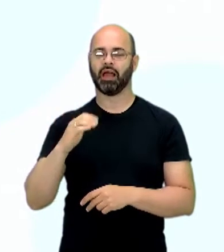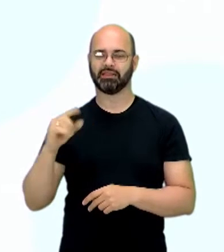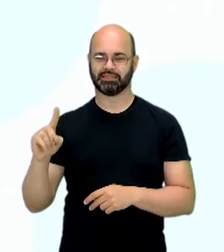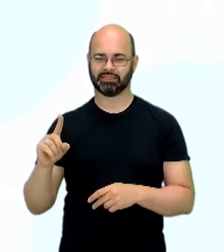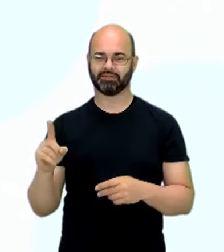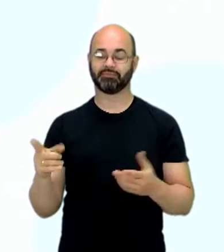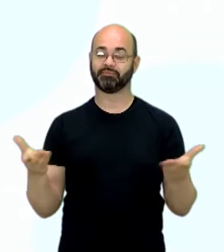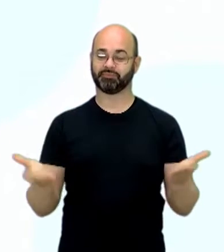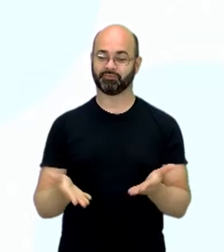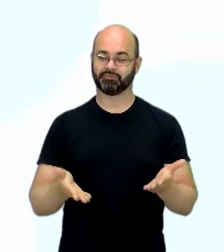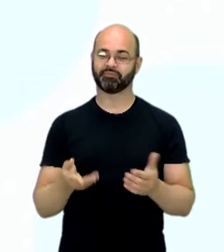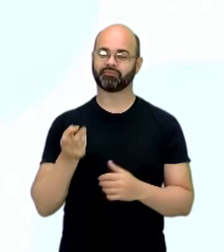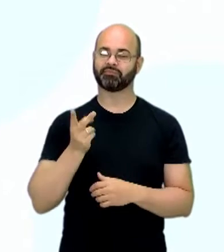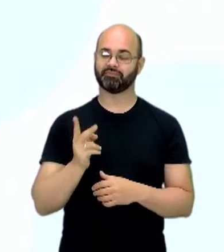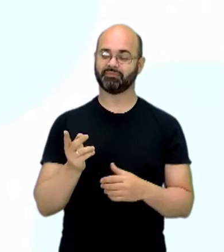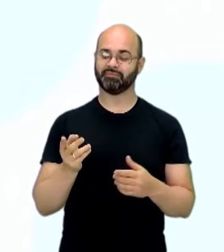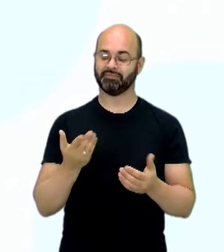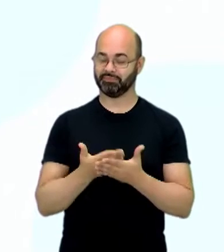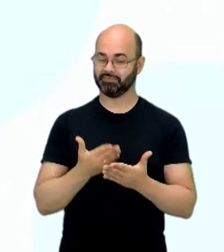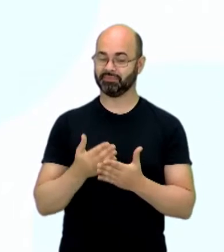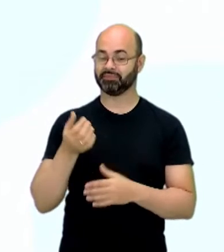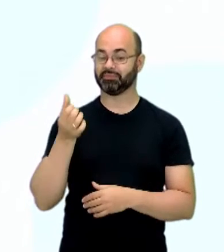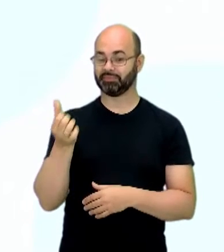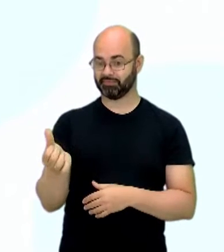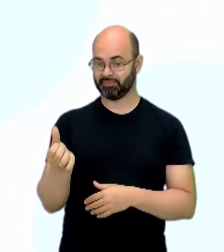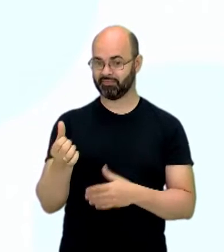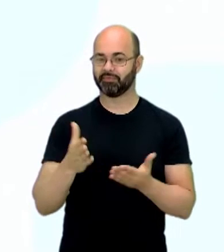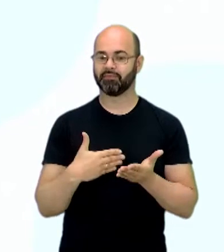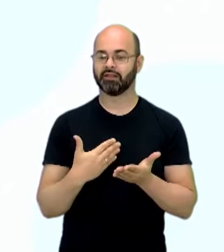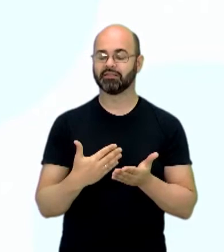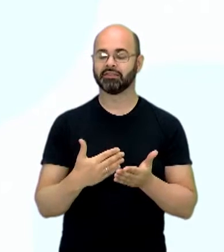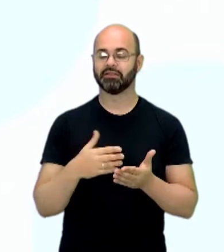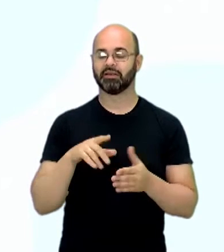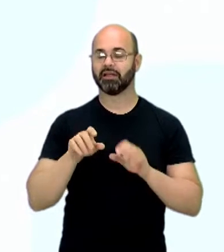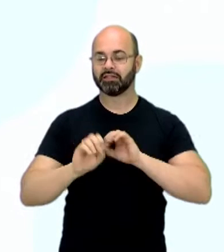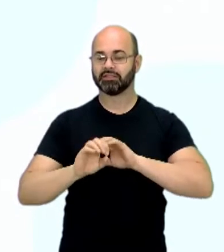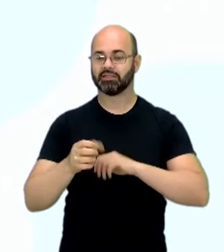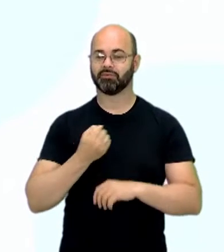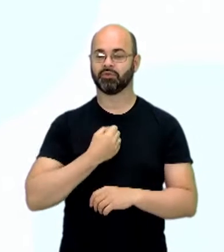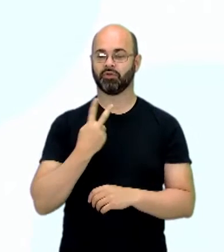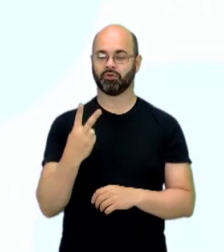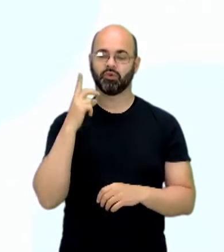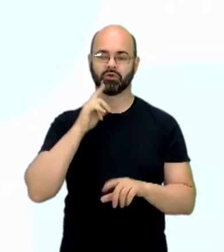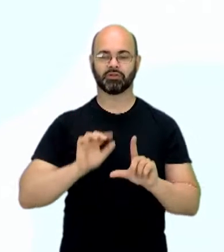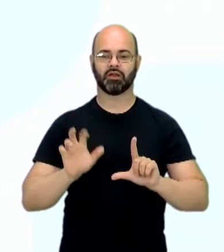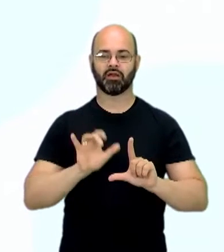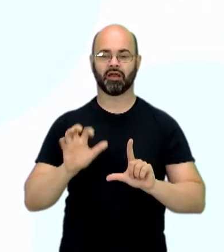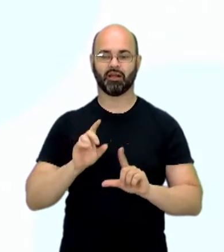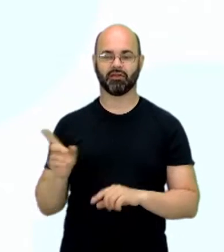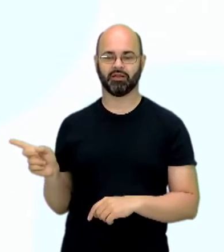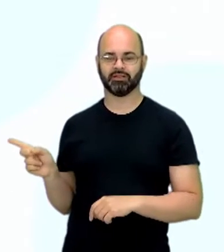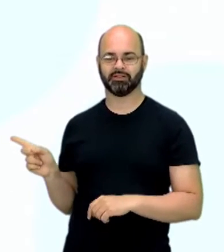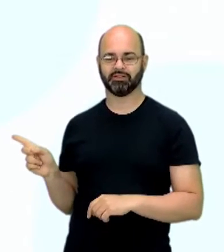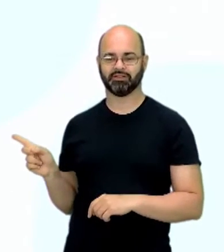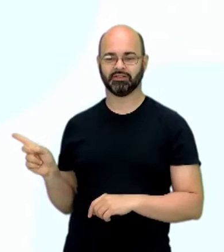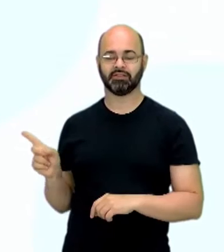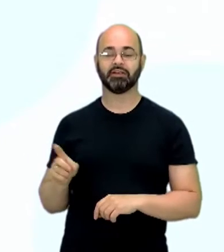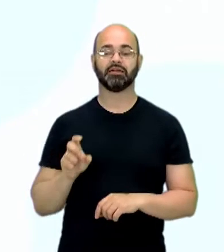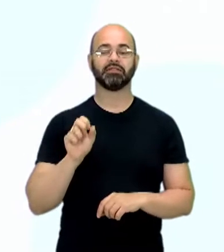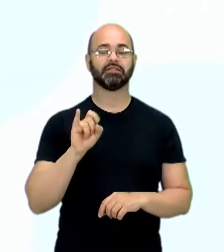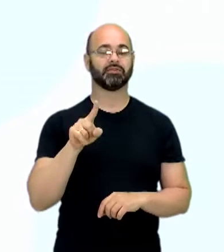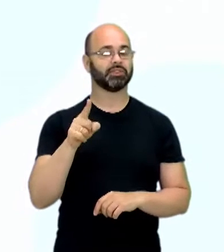Vamos trabalhar hoje com a unidade 6, a lição 2, QR Code na tela para você, o QR Code está na tela, caso você ainda não